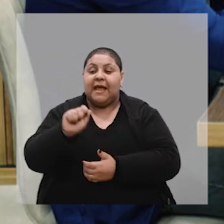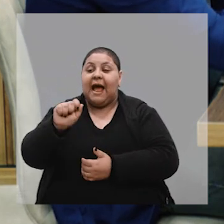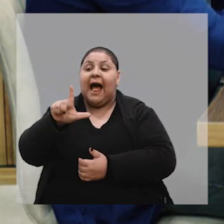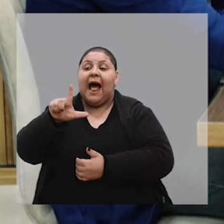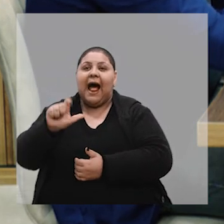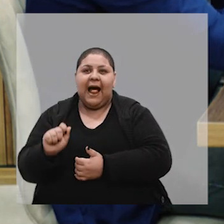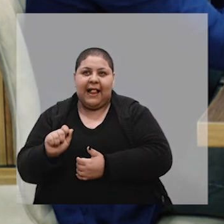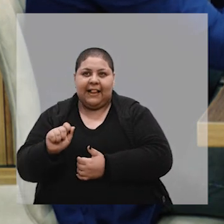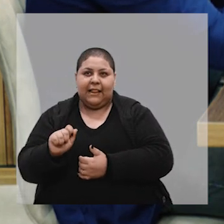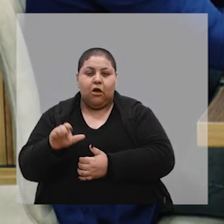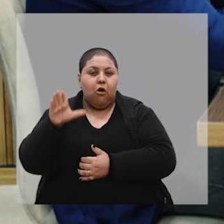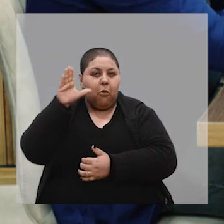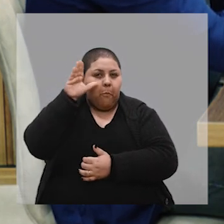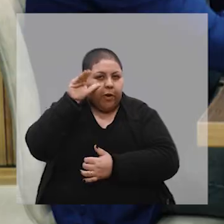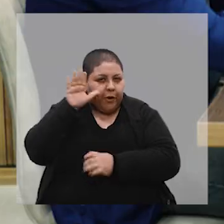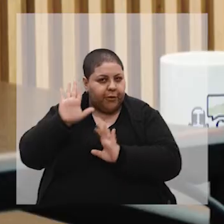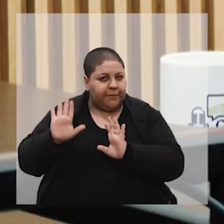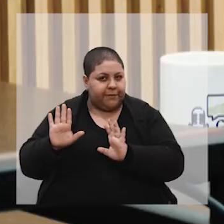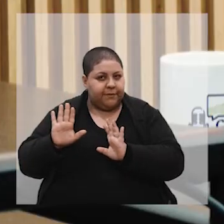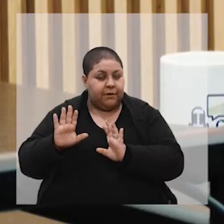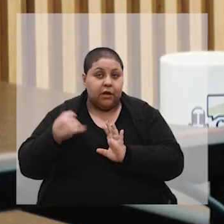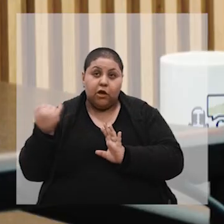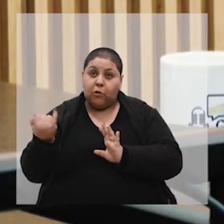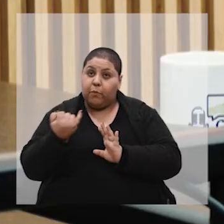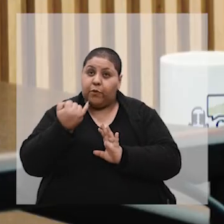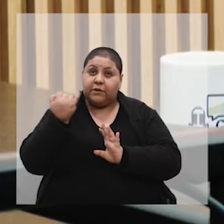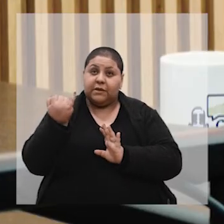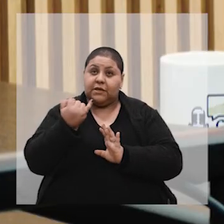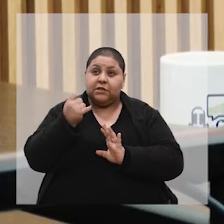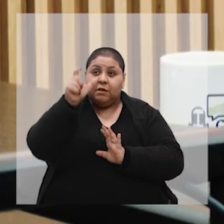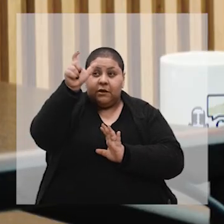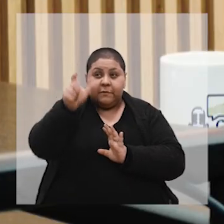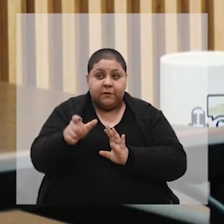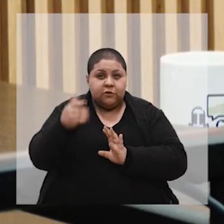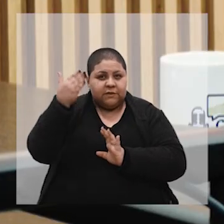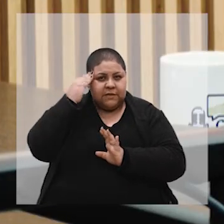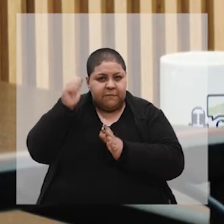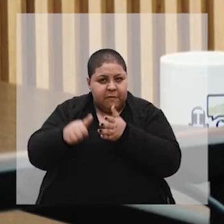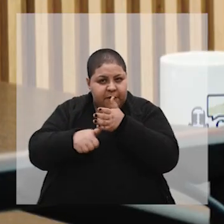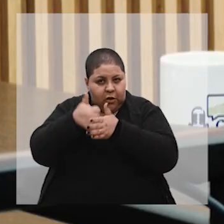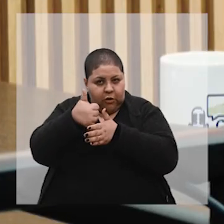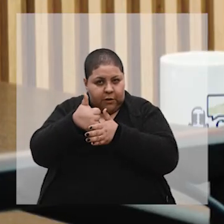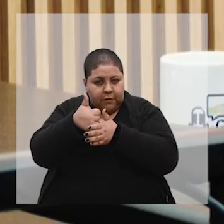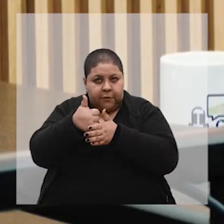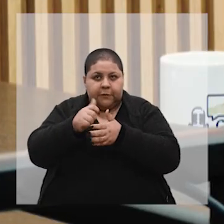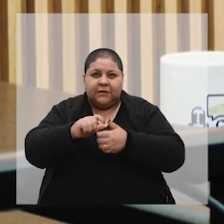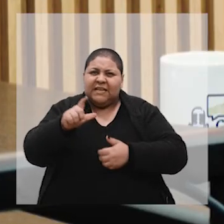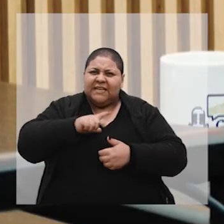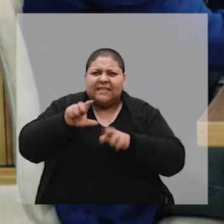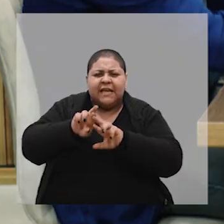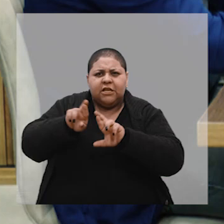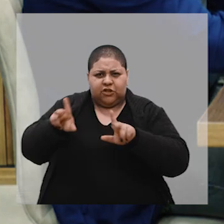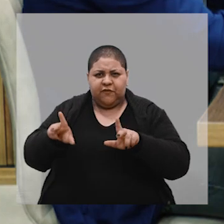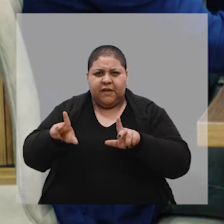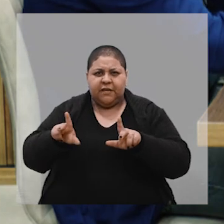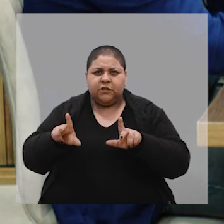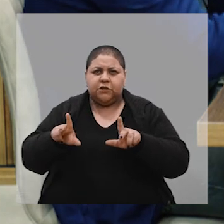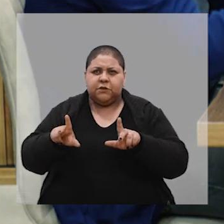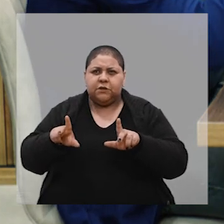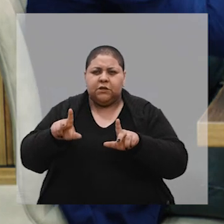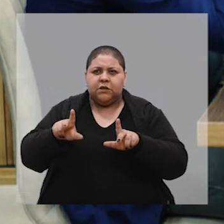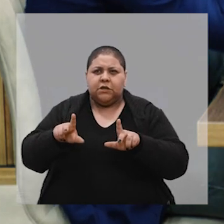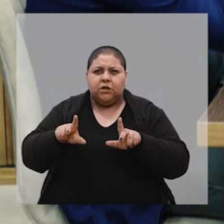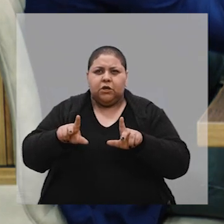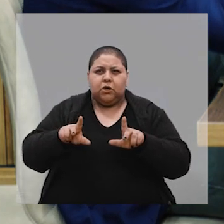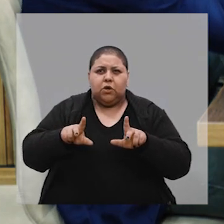ala? De ala. Só que uma curiosidade, até é importante para o pessoal conhecer um pouco do futsal de enanismo. Tem muita diferença com o futsal